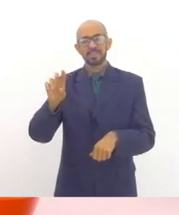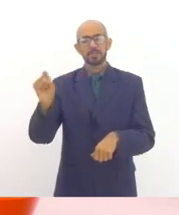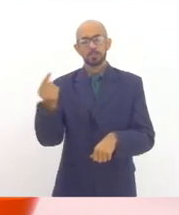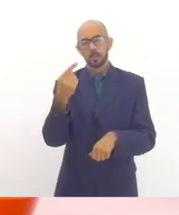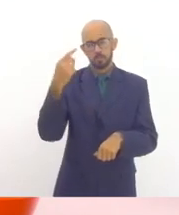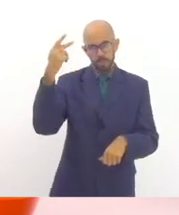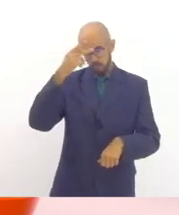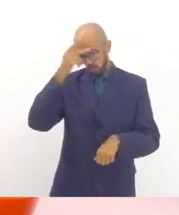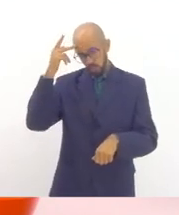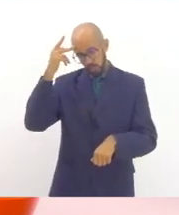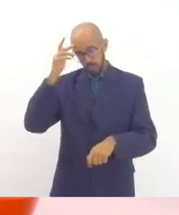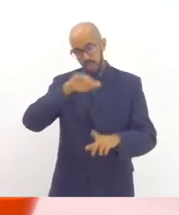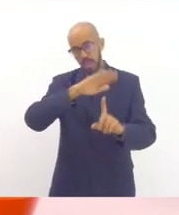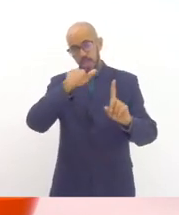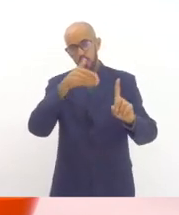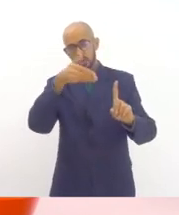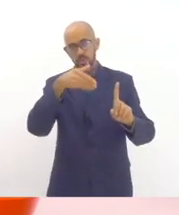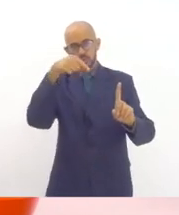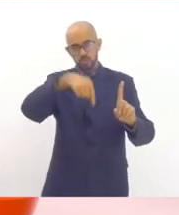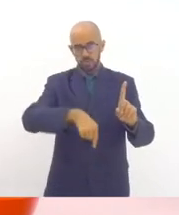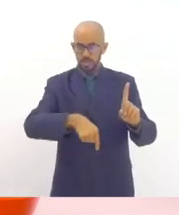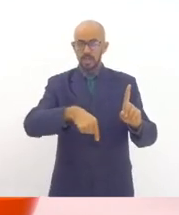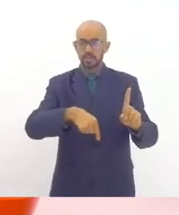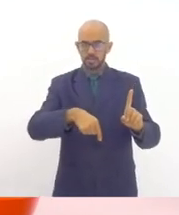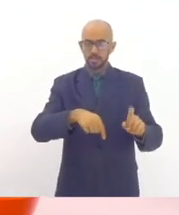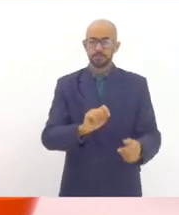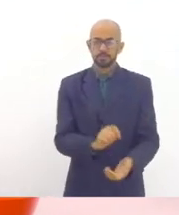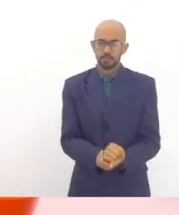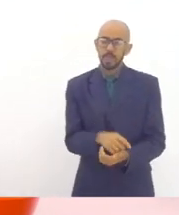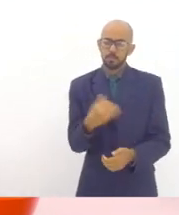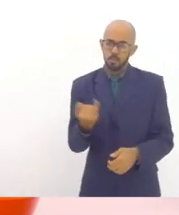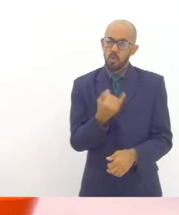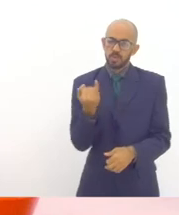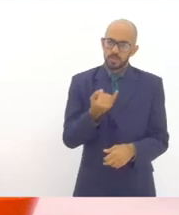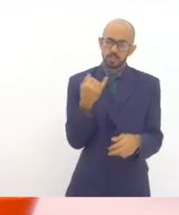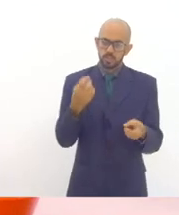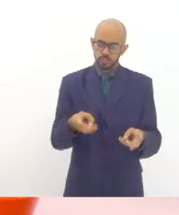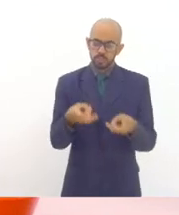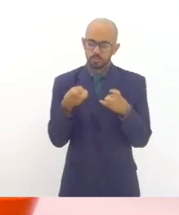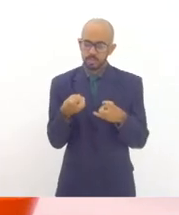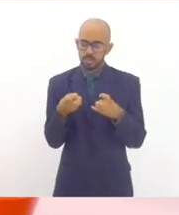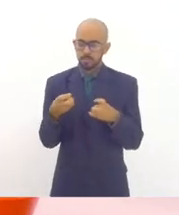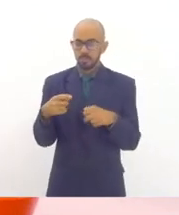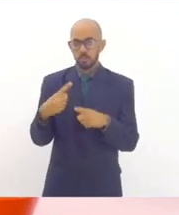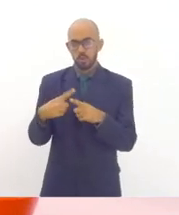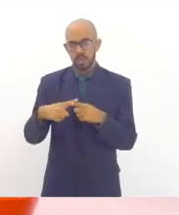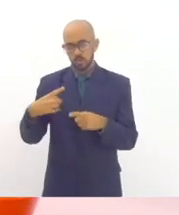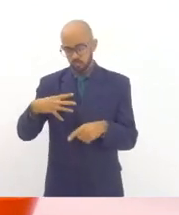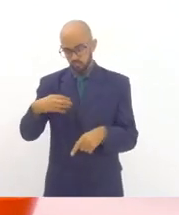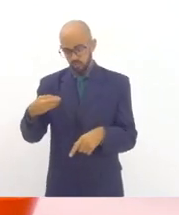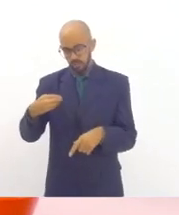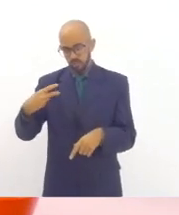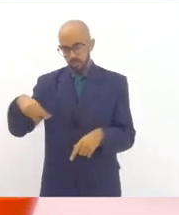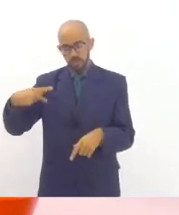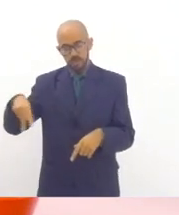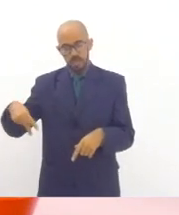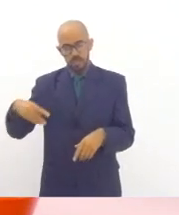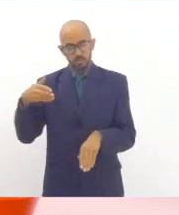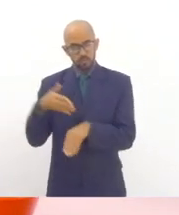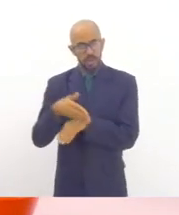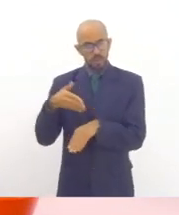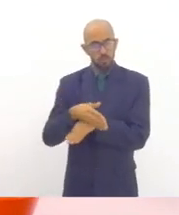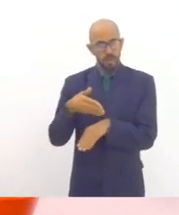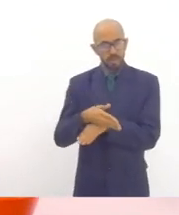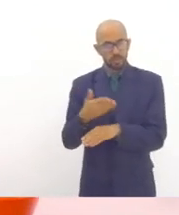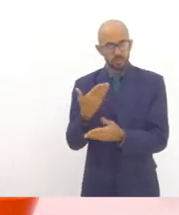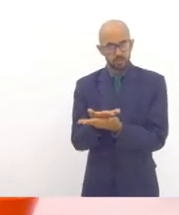é importante darmos visibilidade a essa população cujos filhos frequentam as escolas das redes públicas de ensino